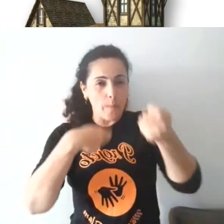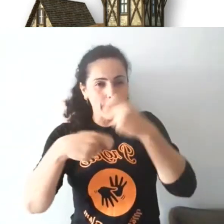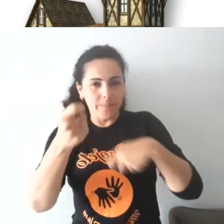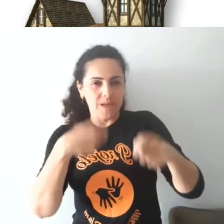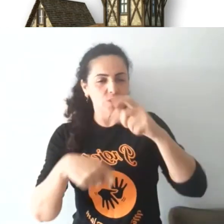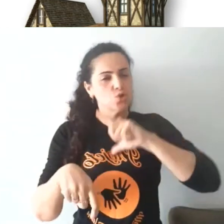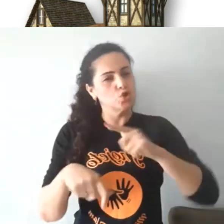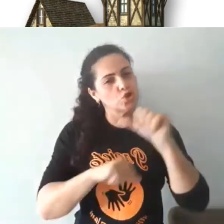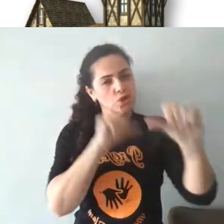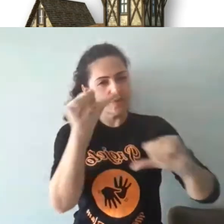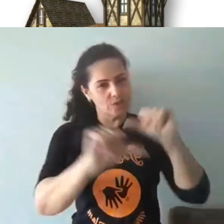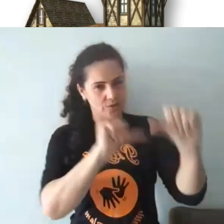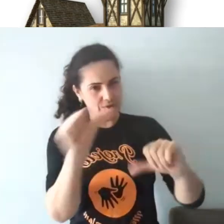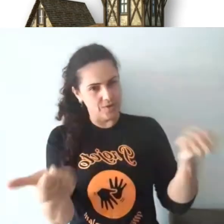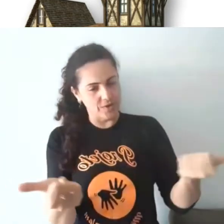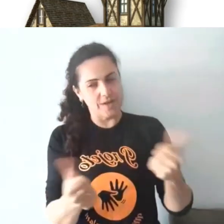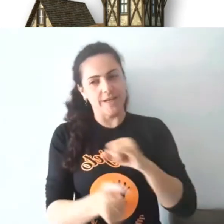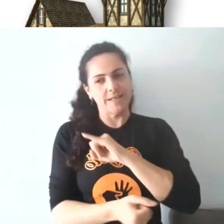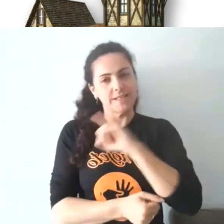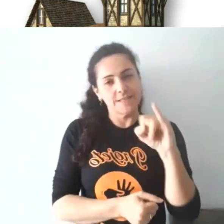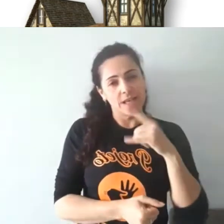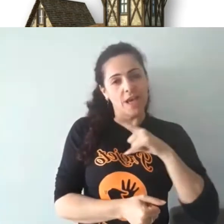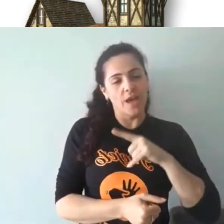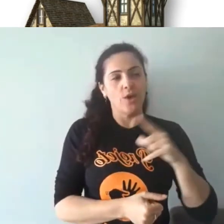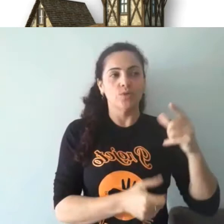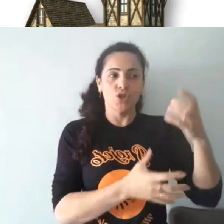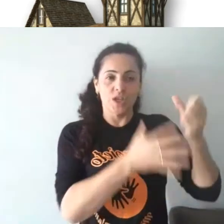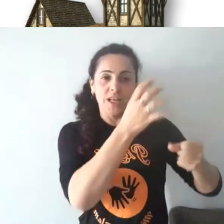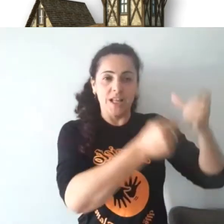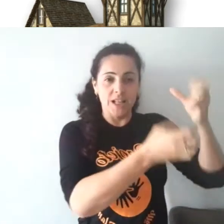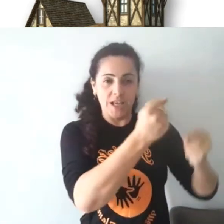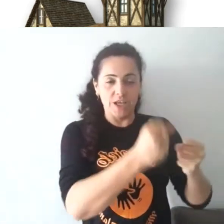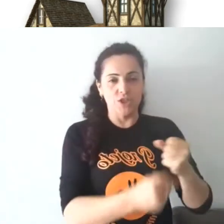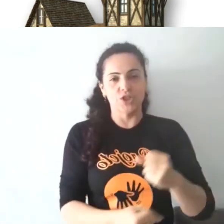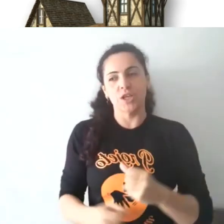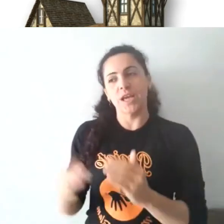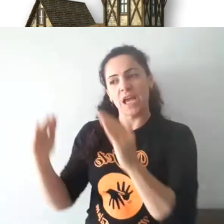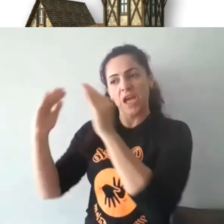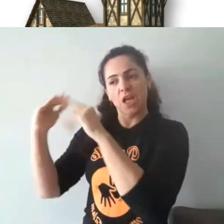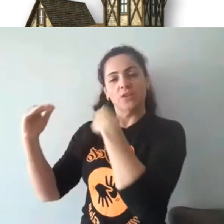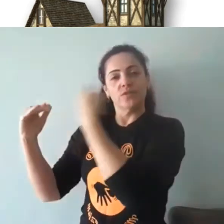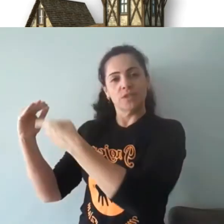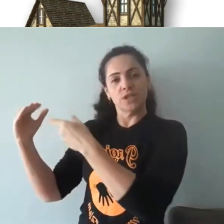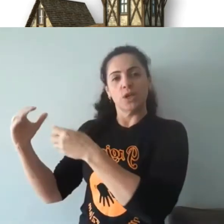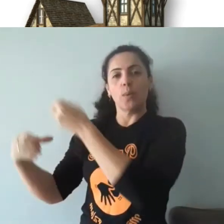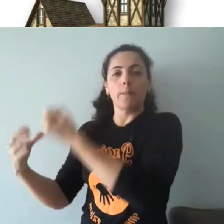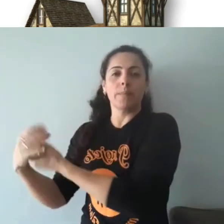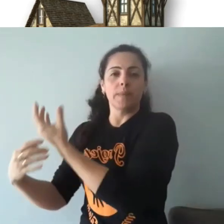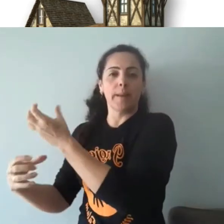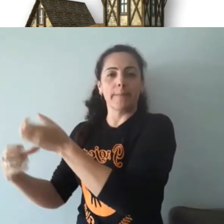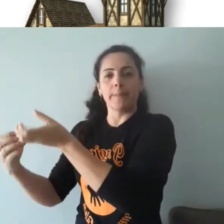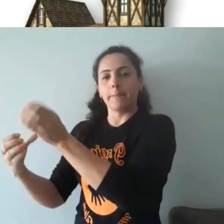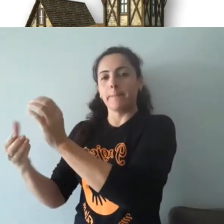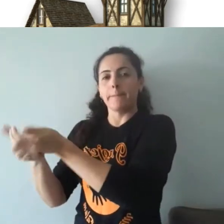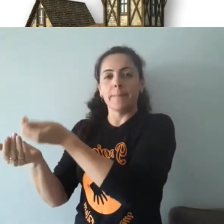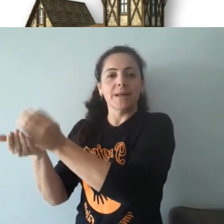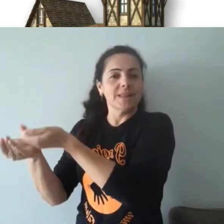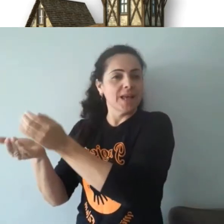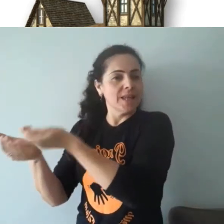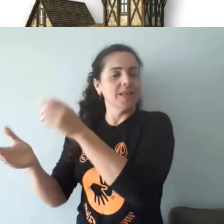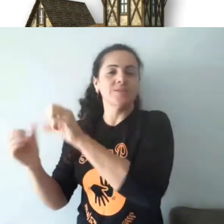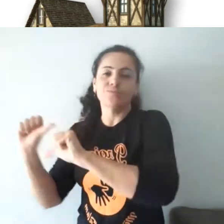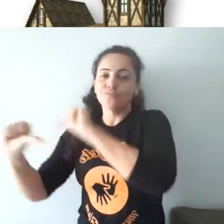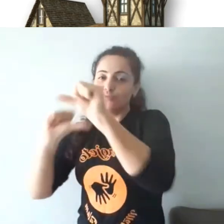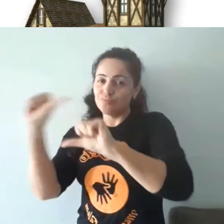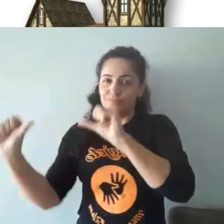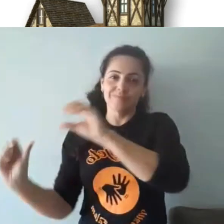escambos. Então, se eu ia lá, cultivava o leite, meu vizinho plantava batata, eu fazia a troca, então, do leite para batata, ele tinha leite e eu